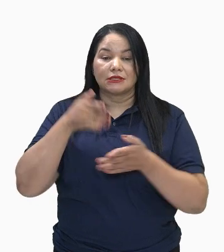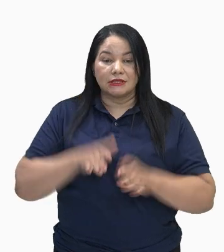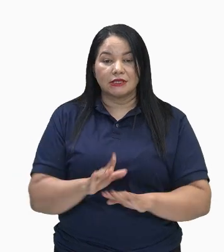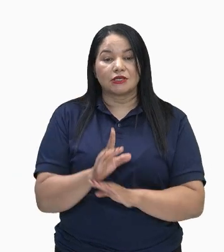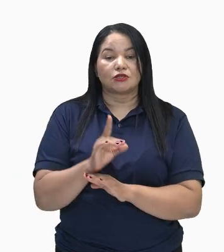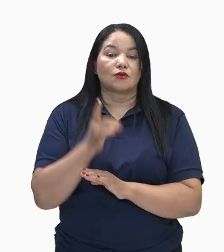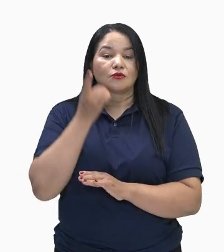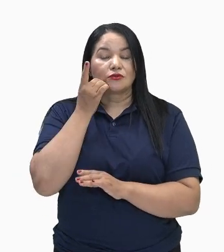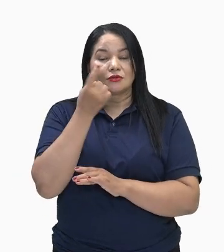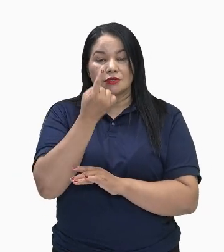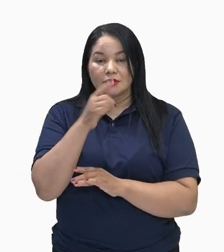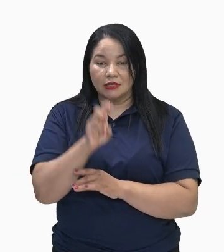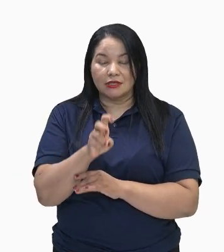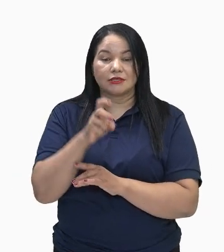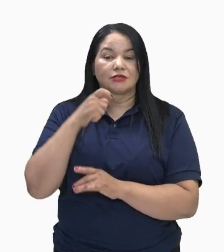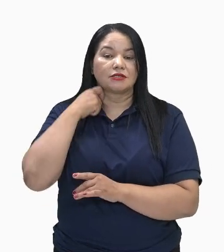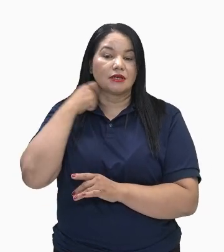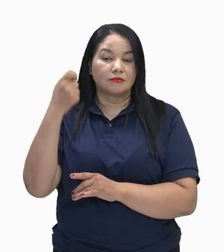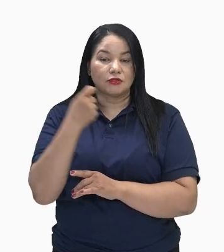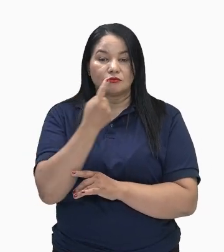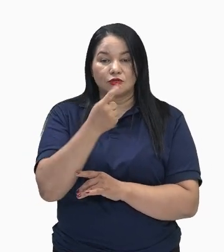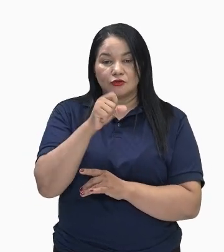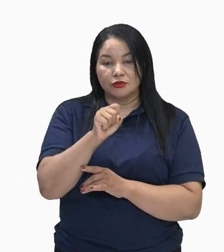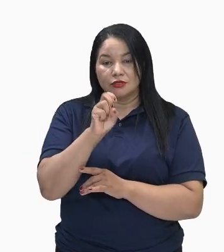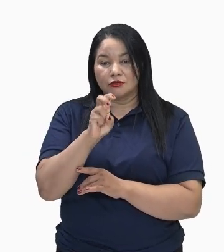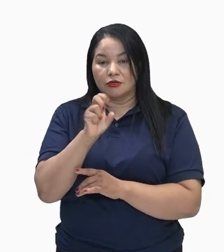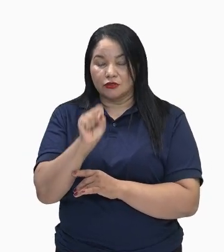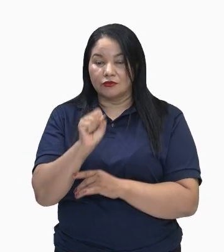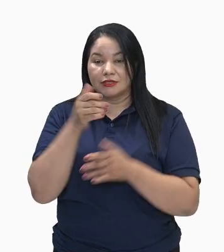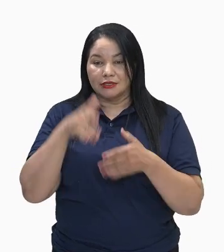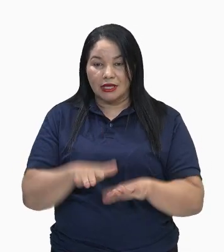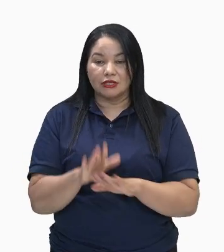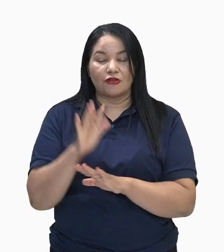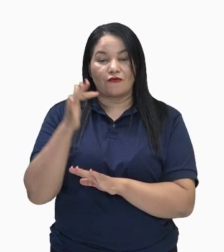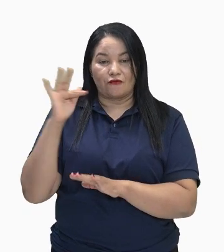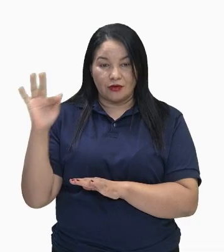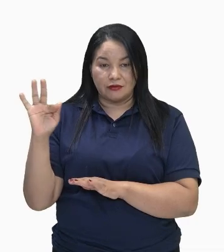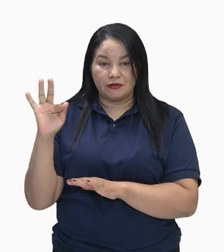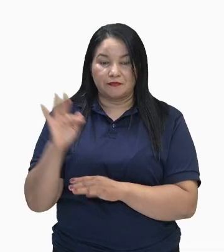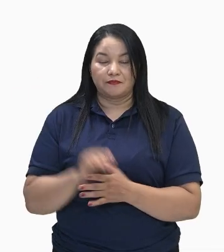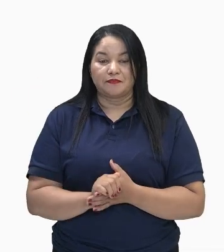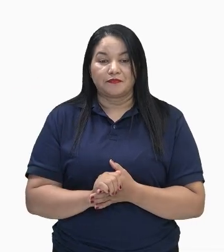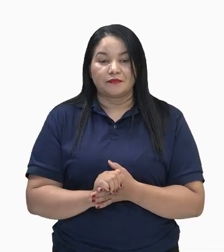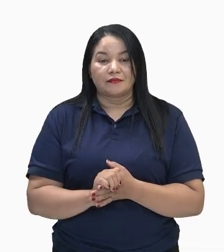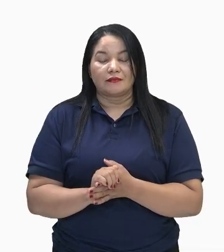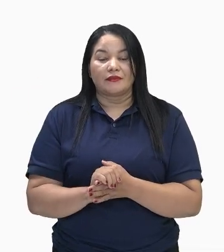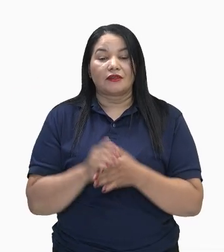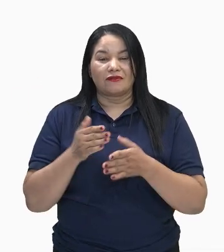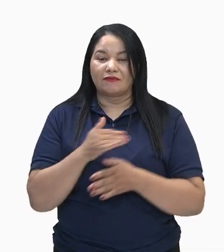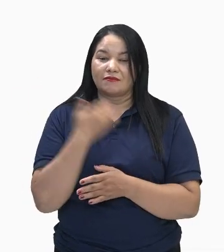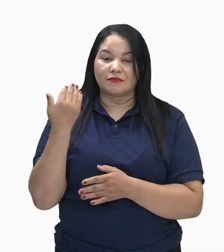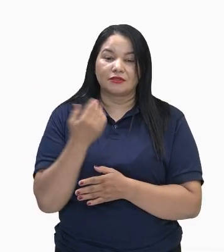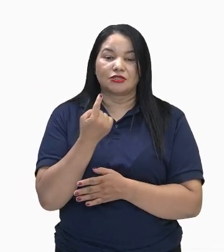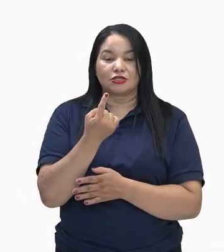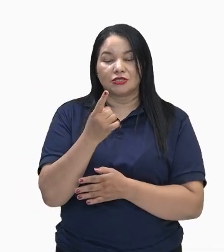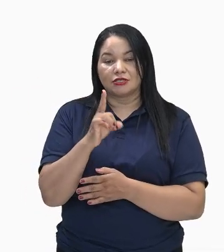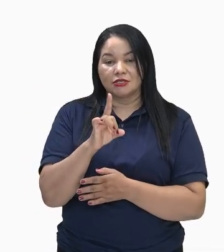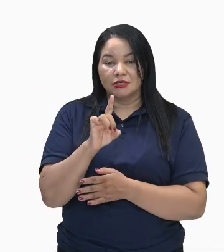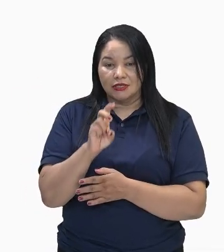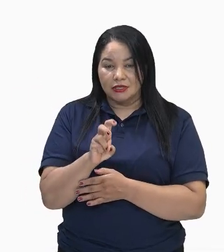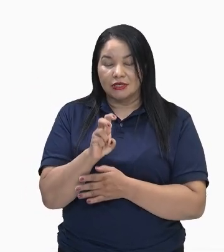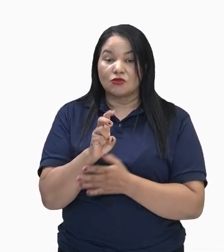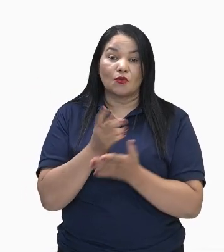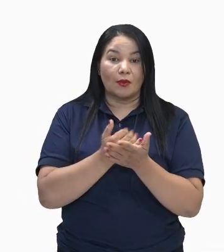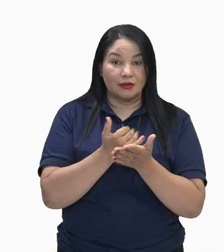1858, no dia 15 de abril, na cidade de Épinal, na França. Veio a falecer no início do